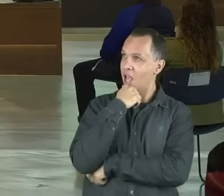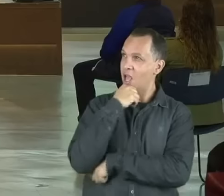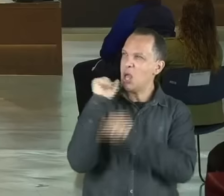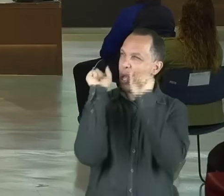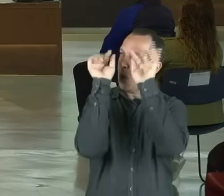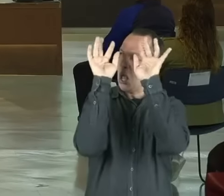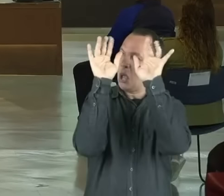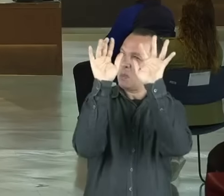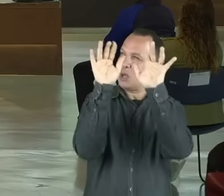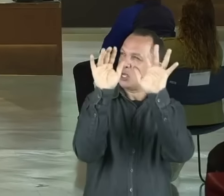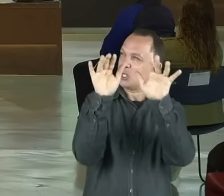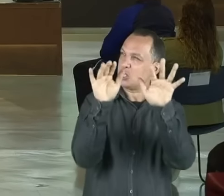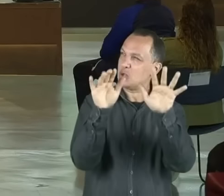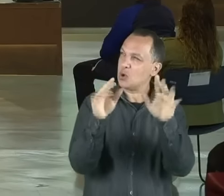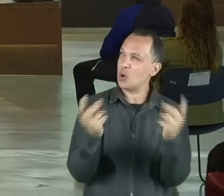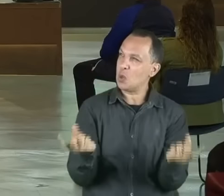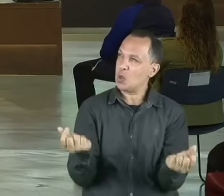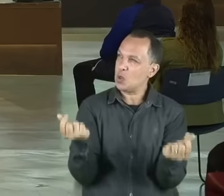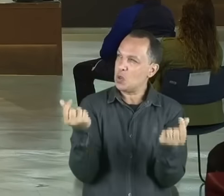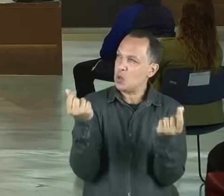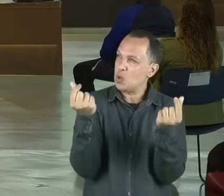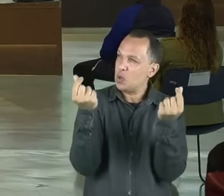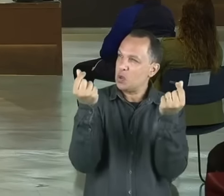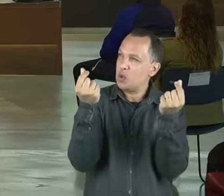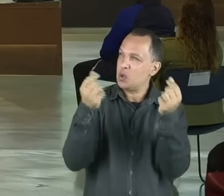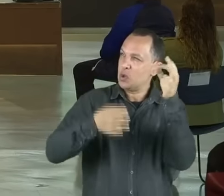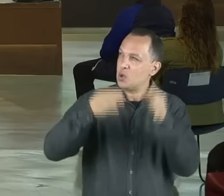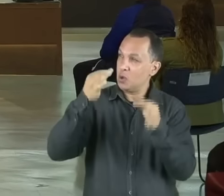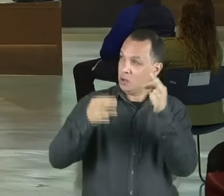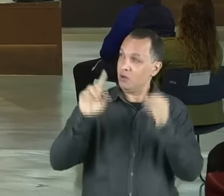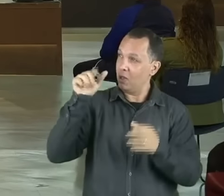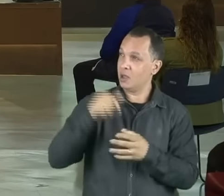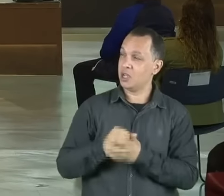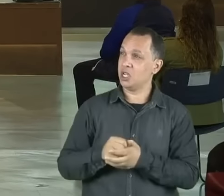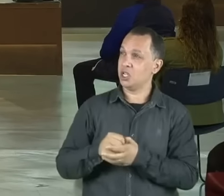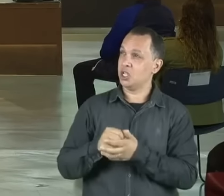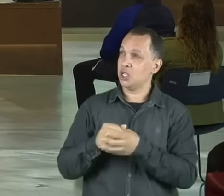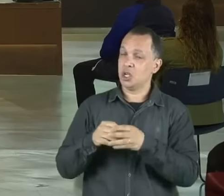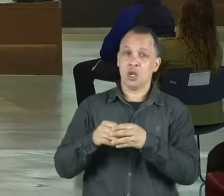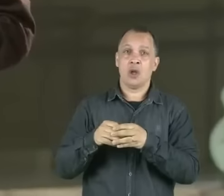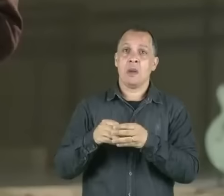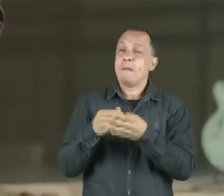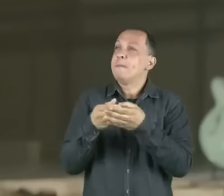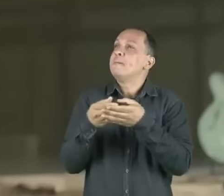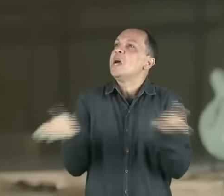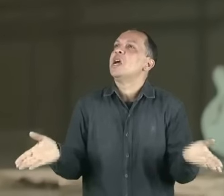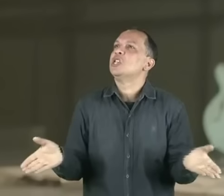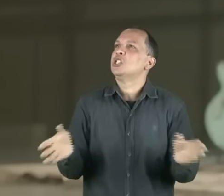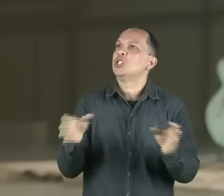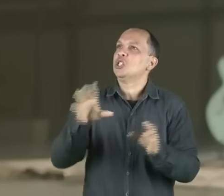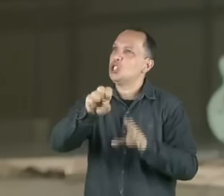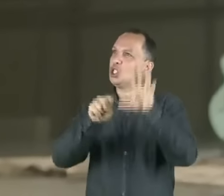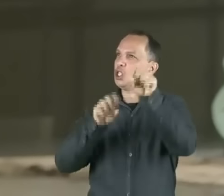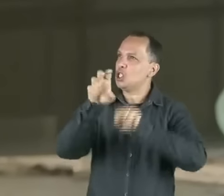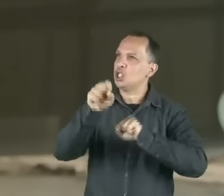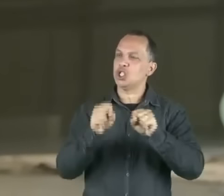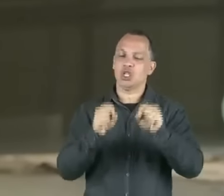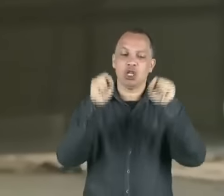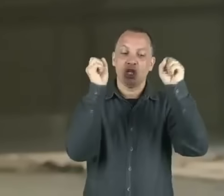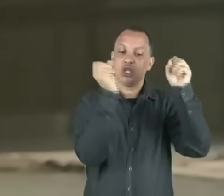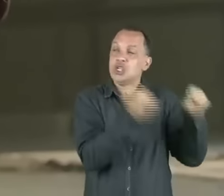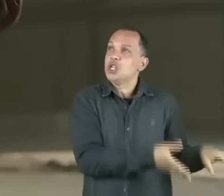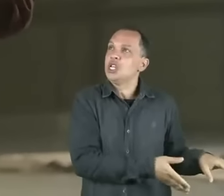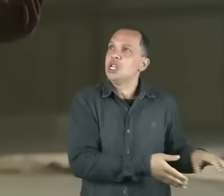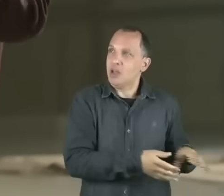vai deixar de ser um homem justo e num primeiro momento quando o João perde todas as coisas o